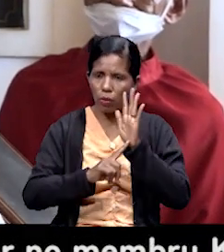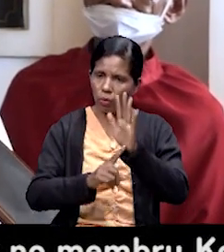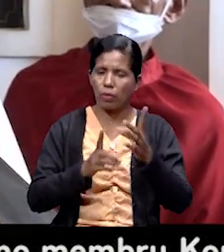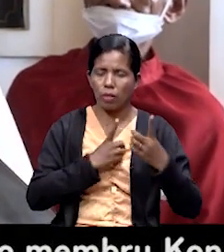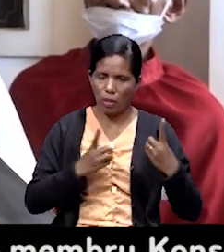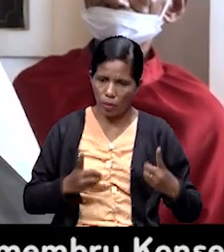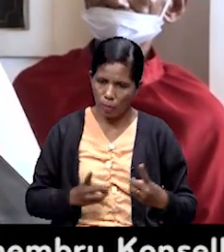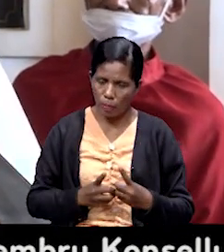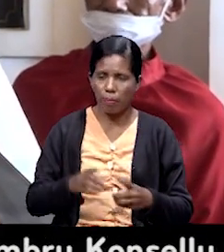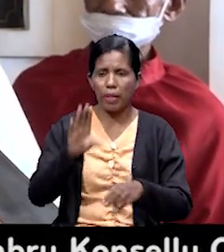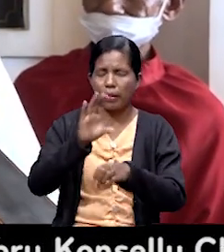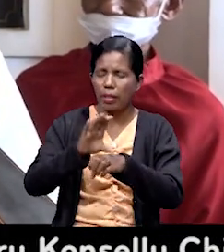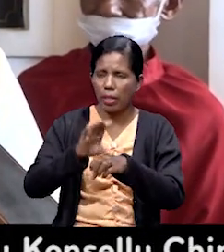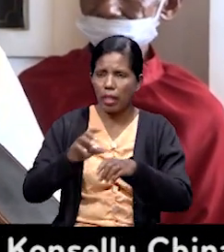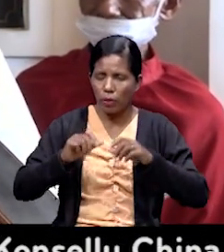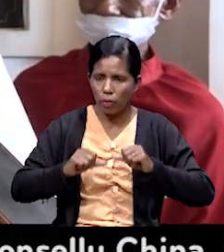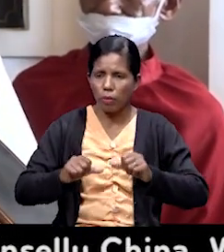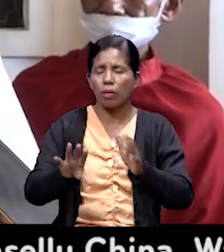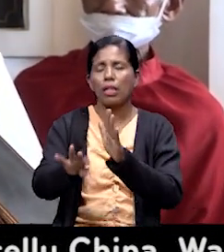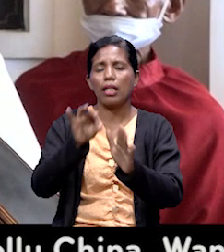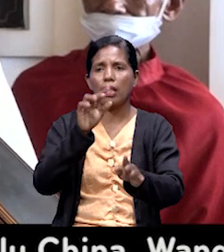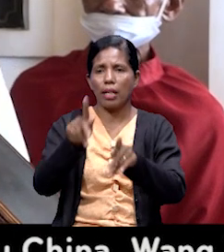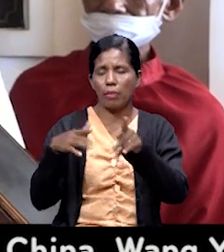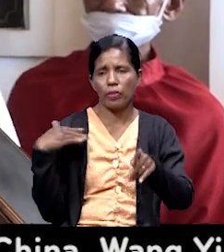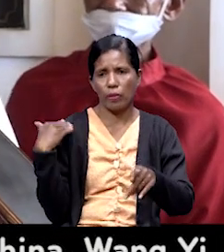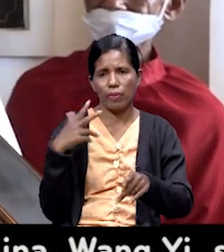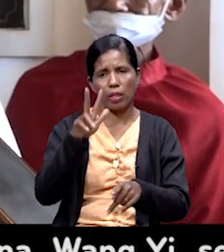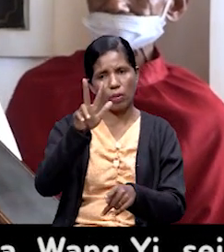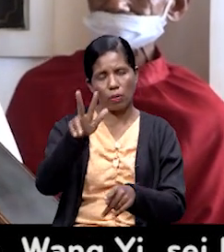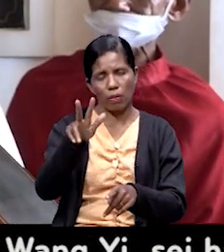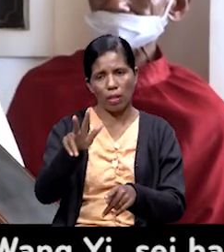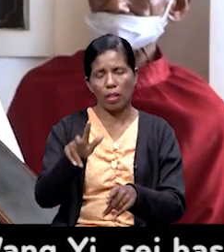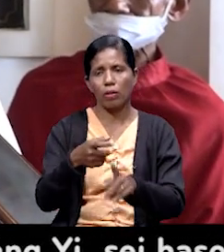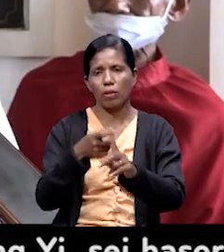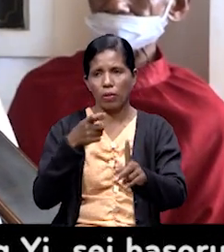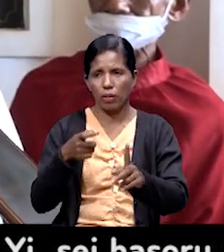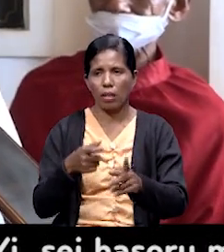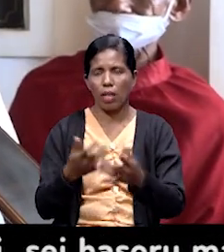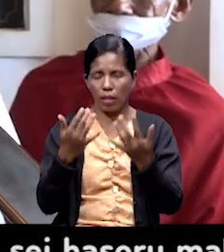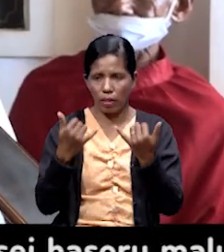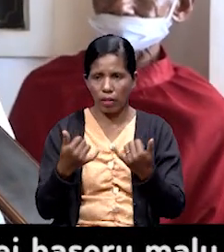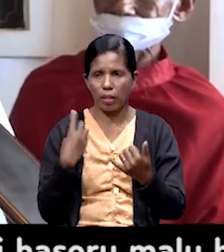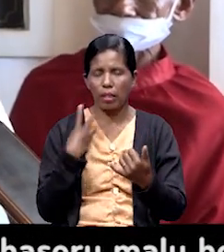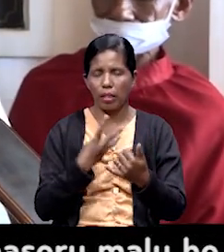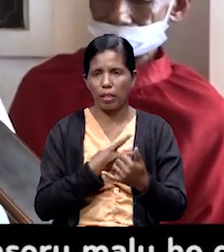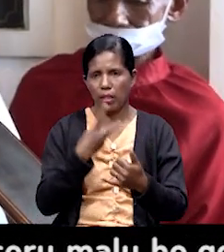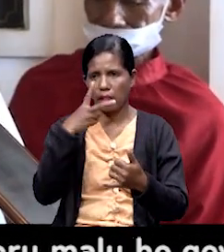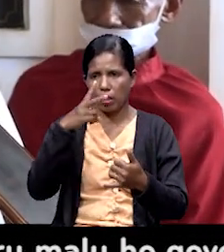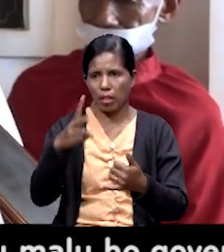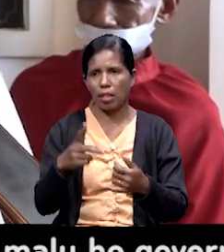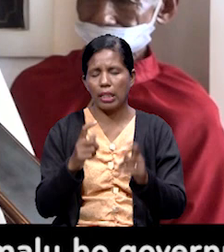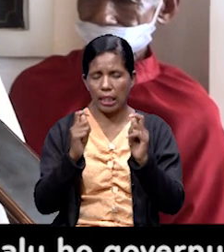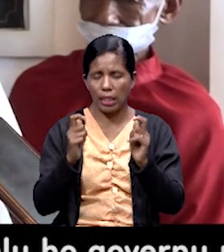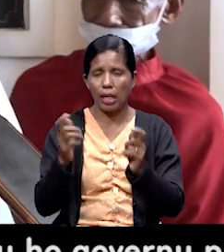umma kreda Timor, nabe kontinua hili fo insai, liu si kongregasaun wei oin, i oin, ita kokotan